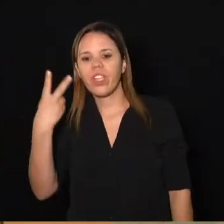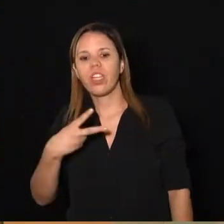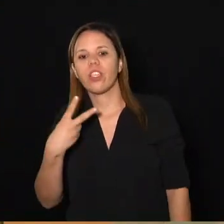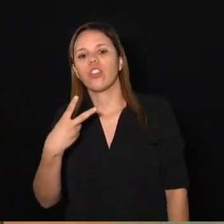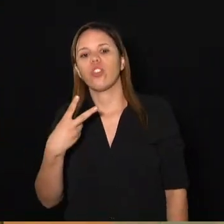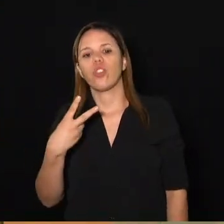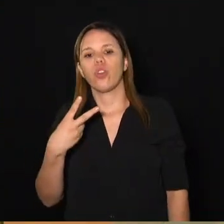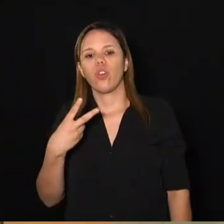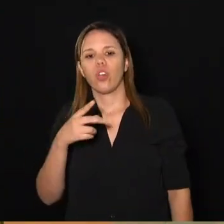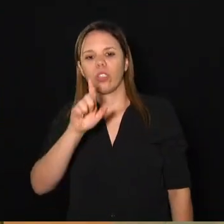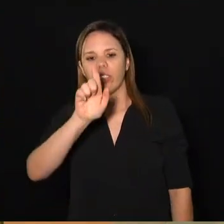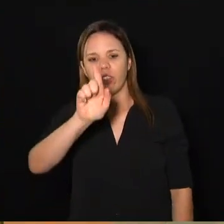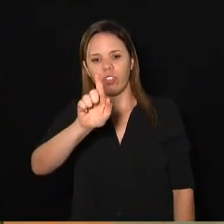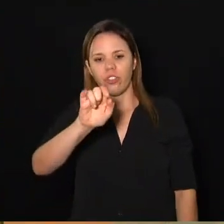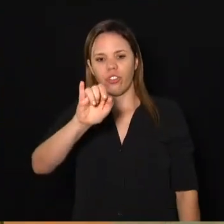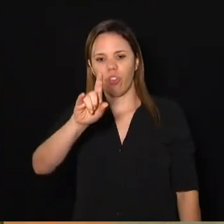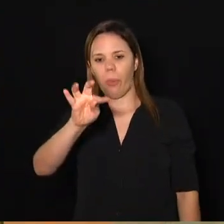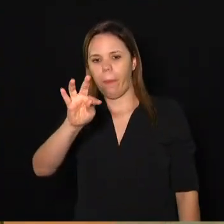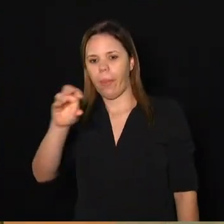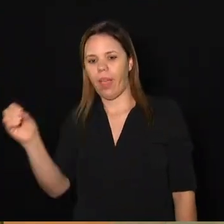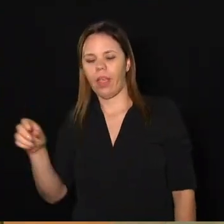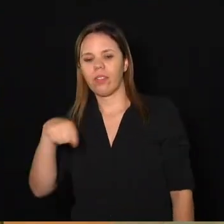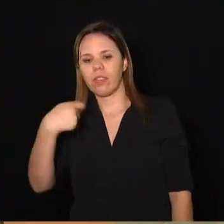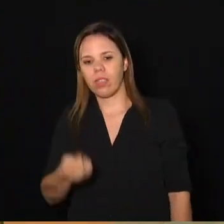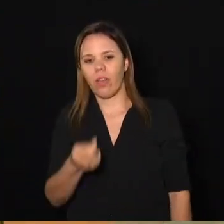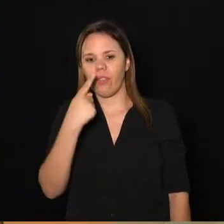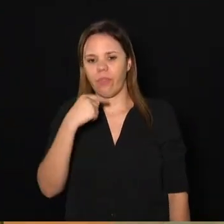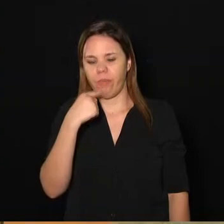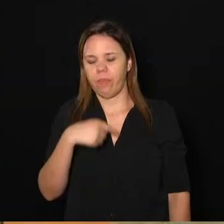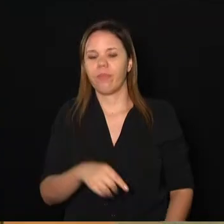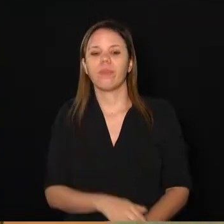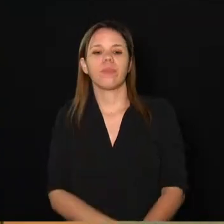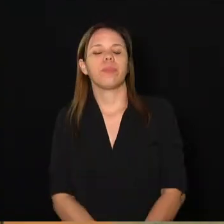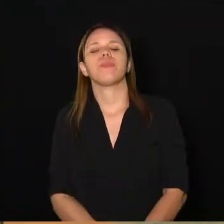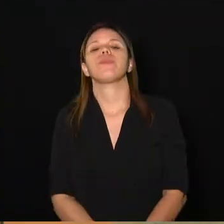hoje está presidindo a mesa então